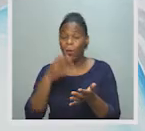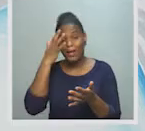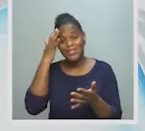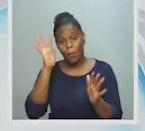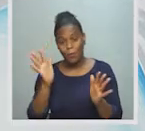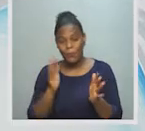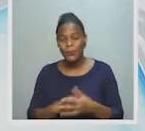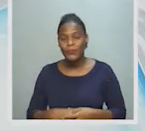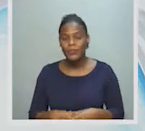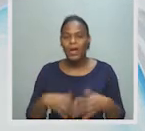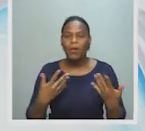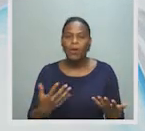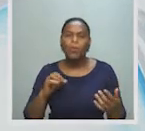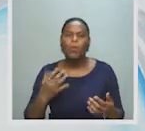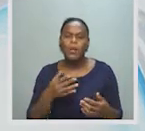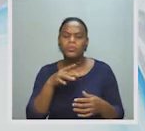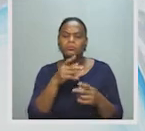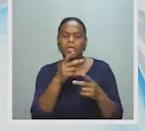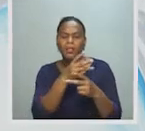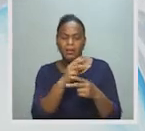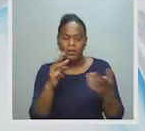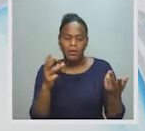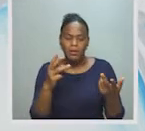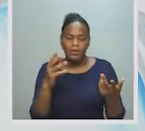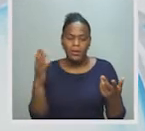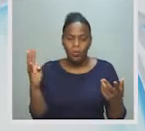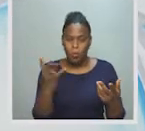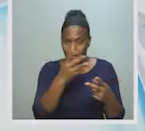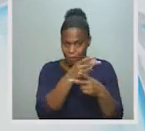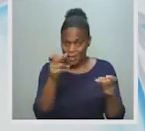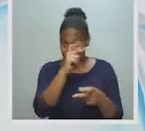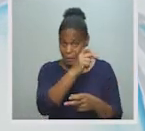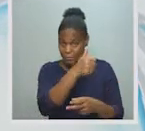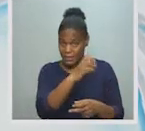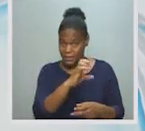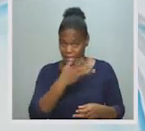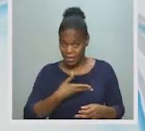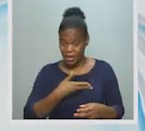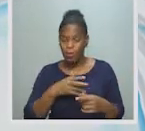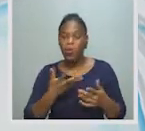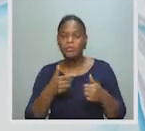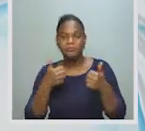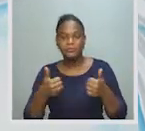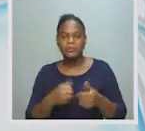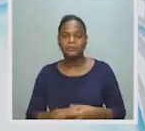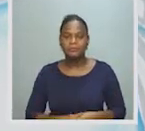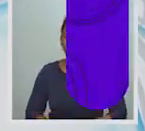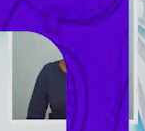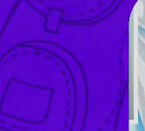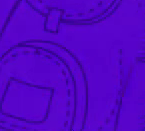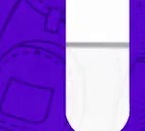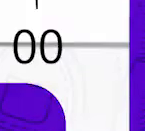Então, qual dessas opções, quais dessas aí é que estão corretas?